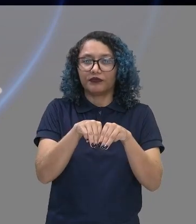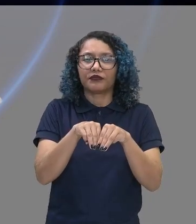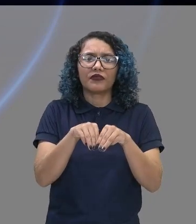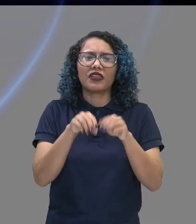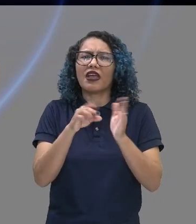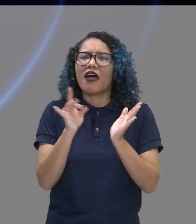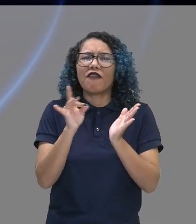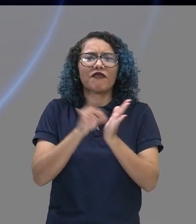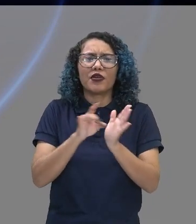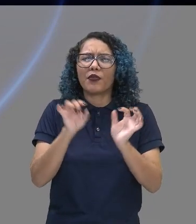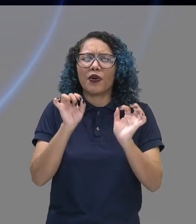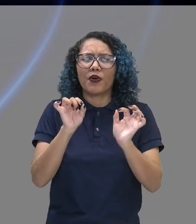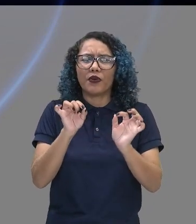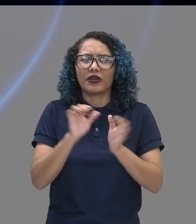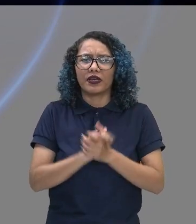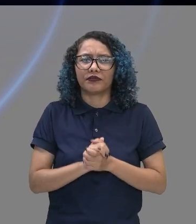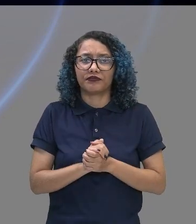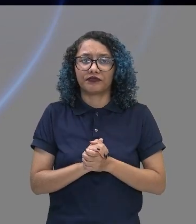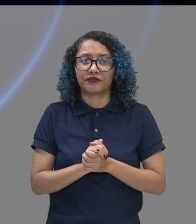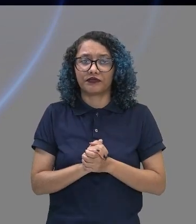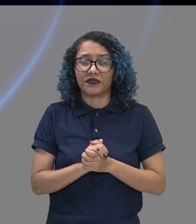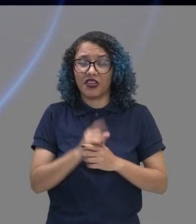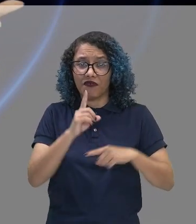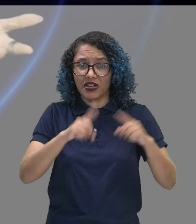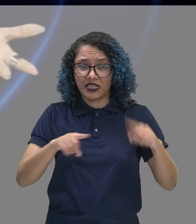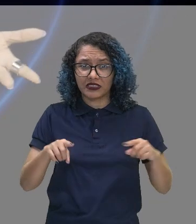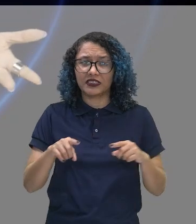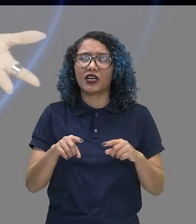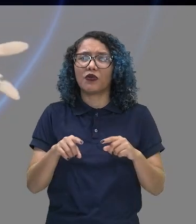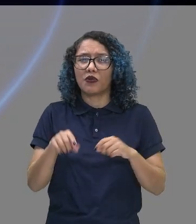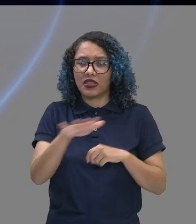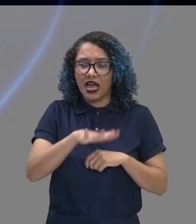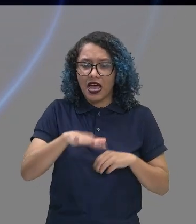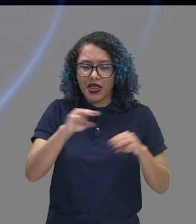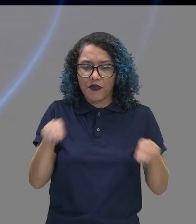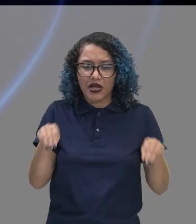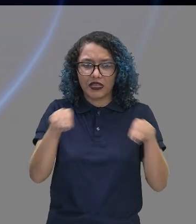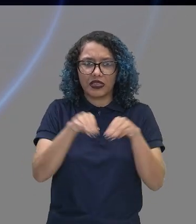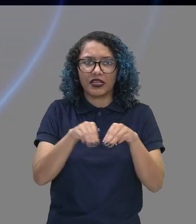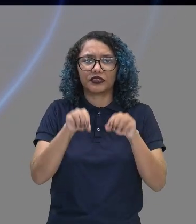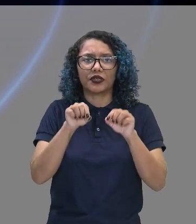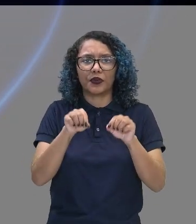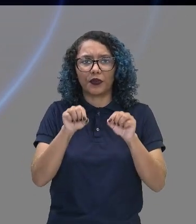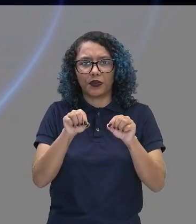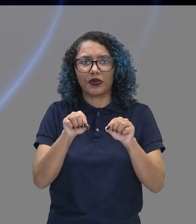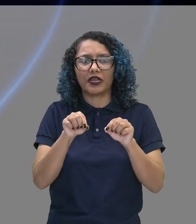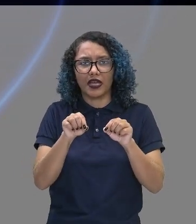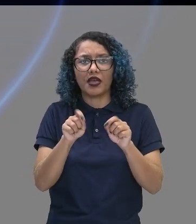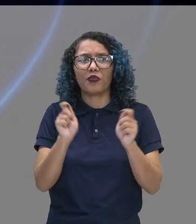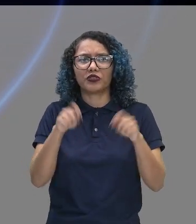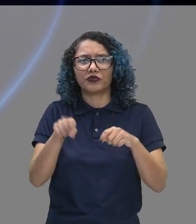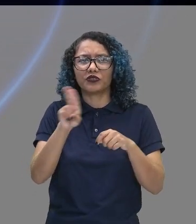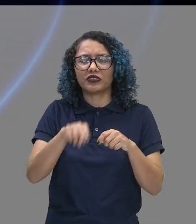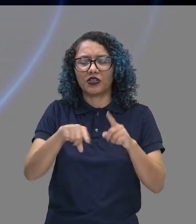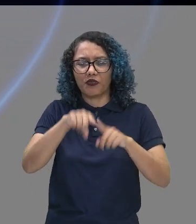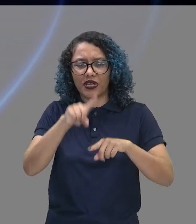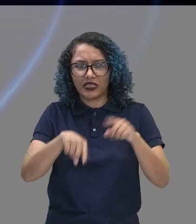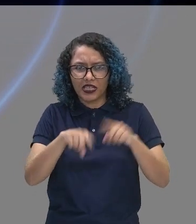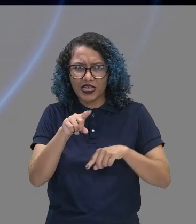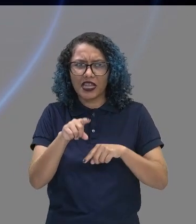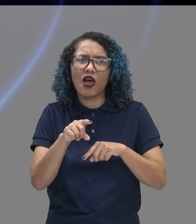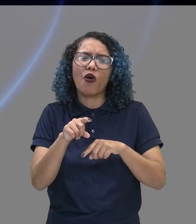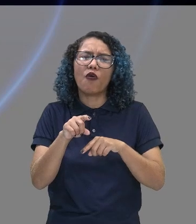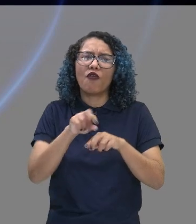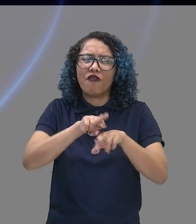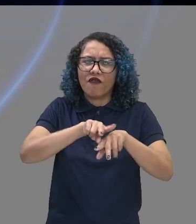a variação no fluxo de campo magnético através de materiais condutores, induz o